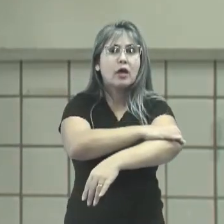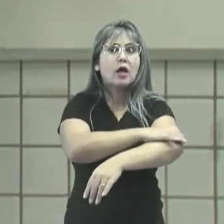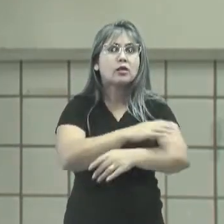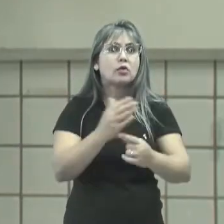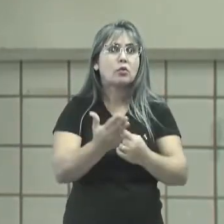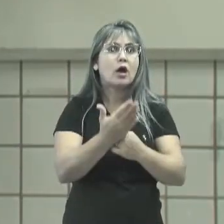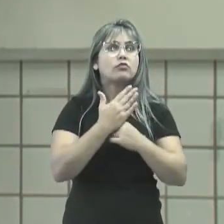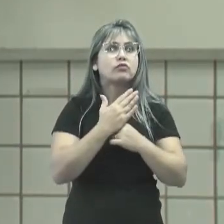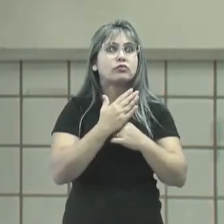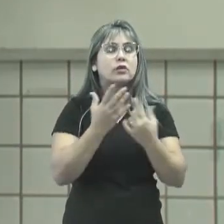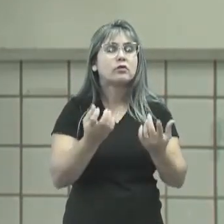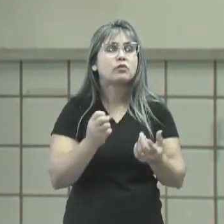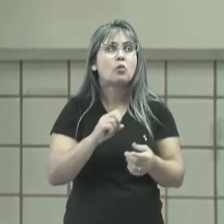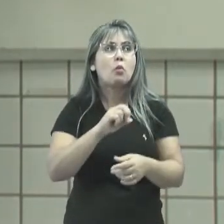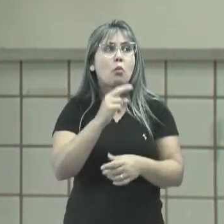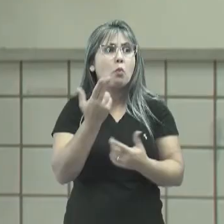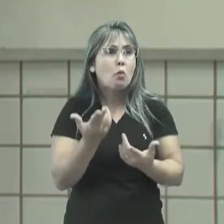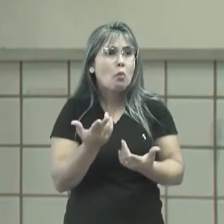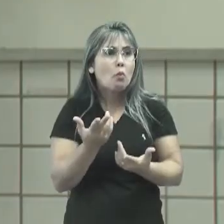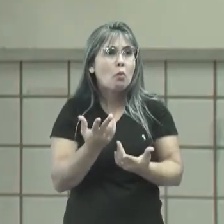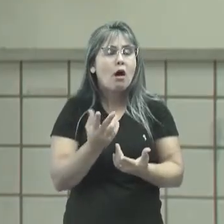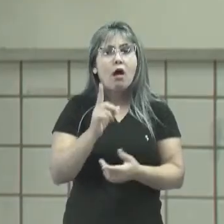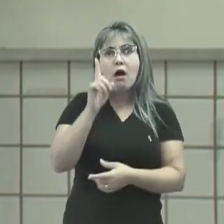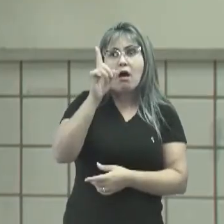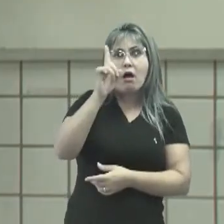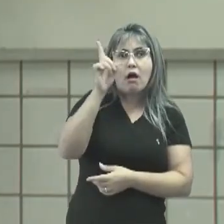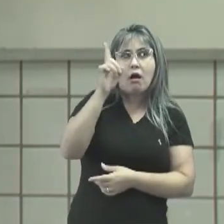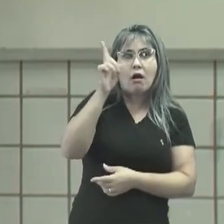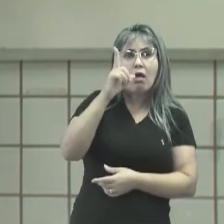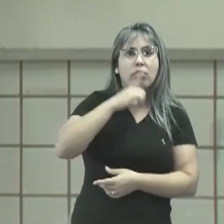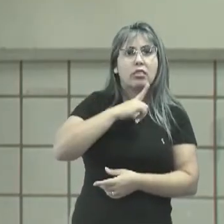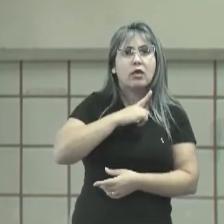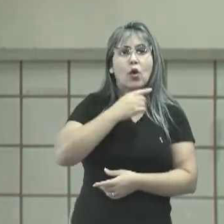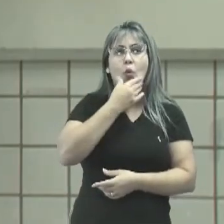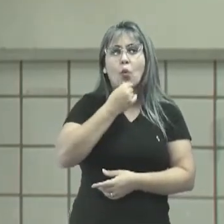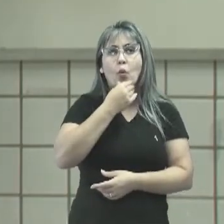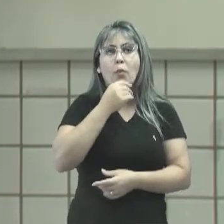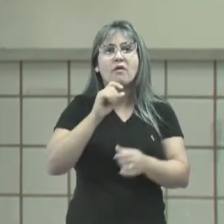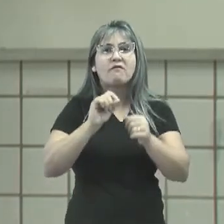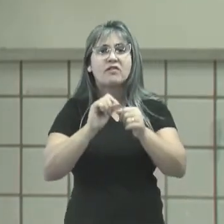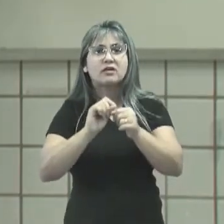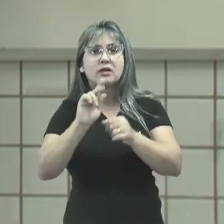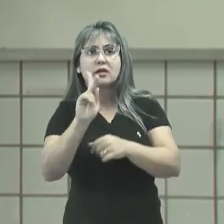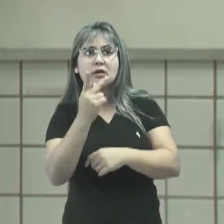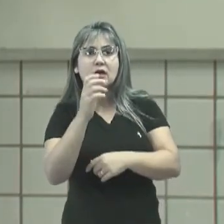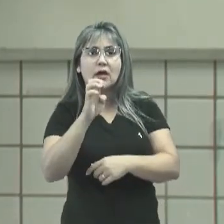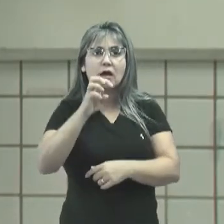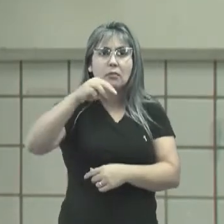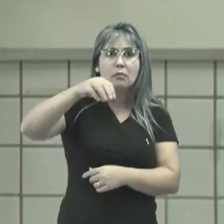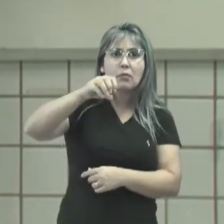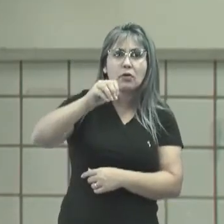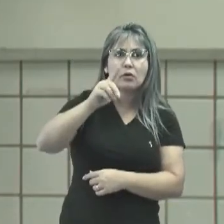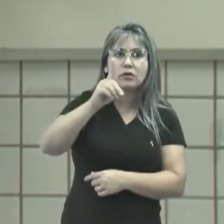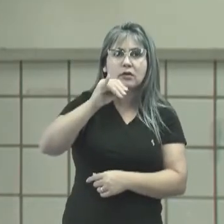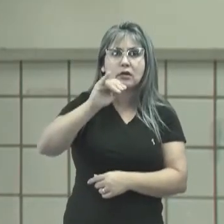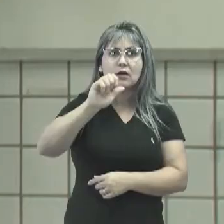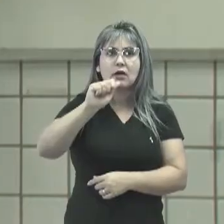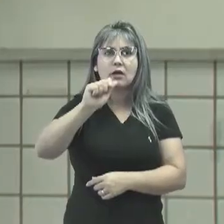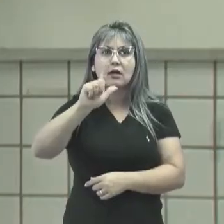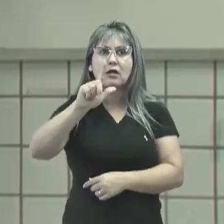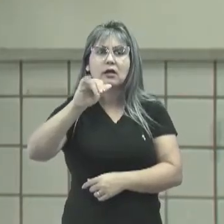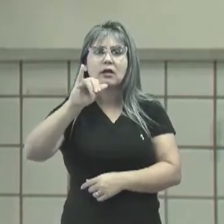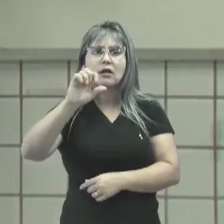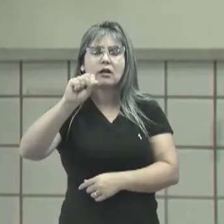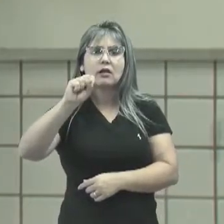rim, né? Aqui nesse caso, o cidadão aqui está fazendo hemodiálise, onde ele está. Esse equipamento aqui está fazendo o papel do rim dele,